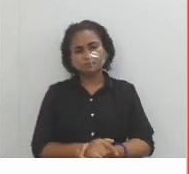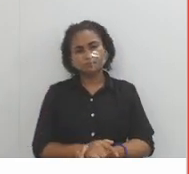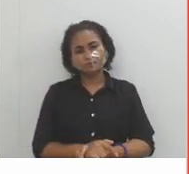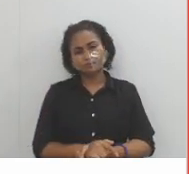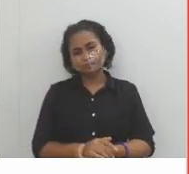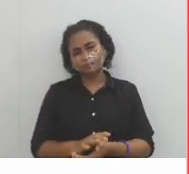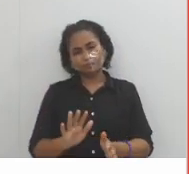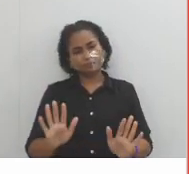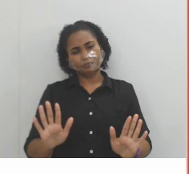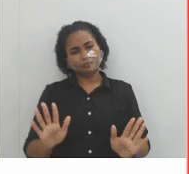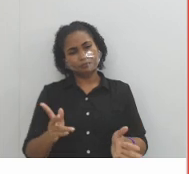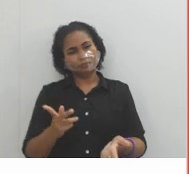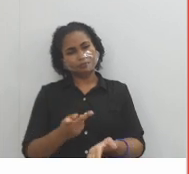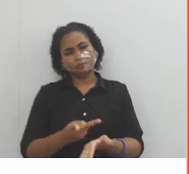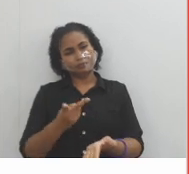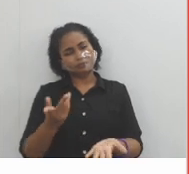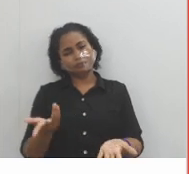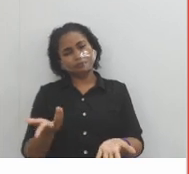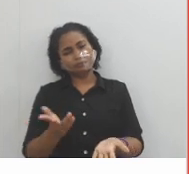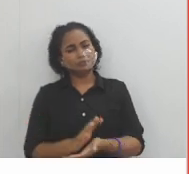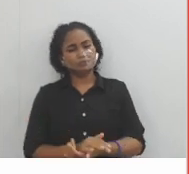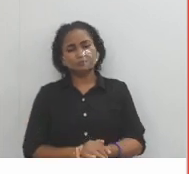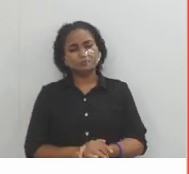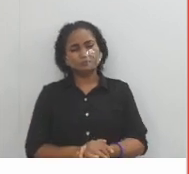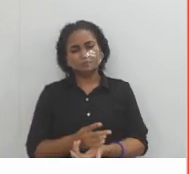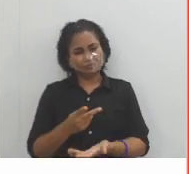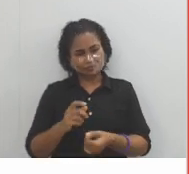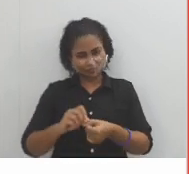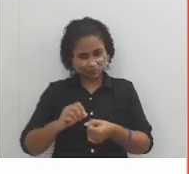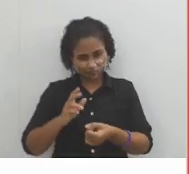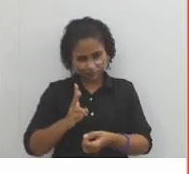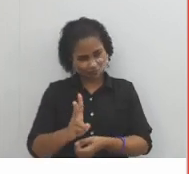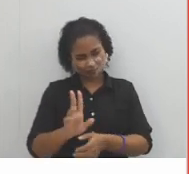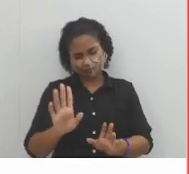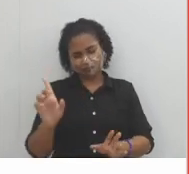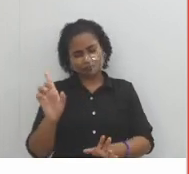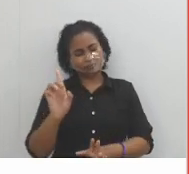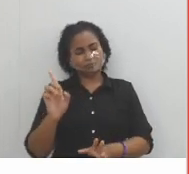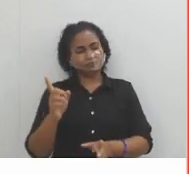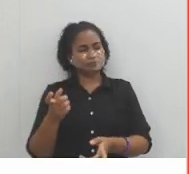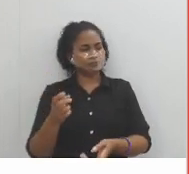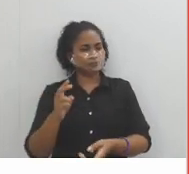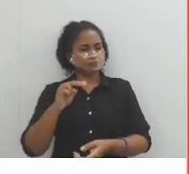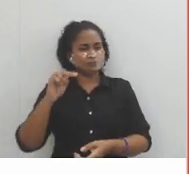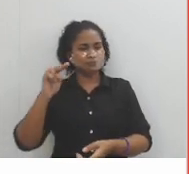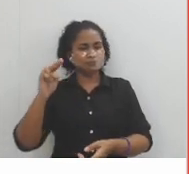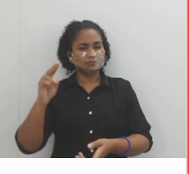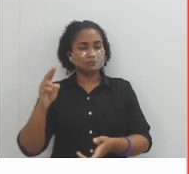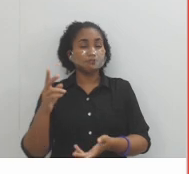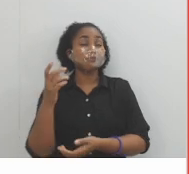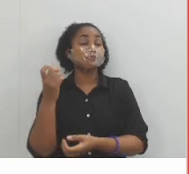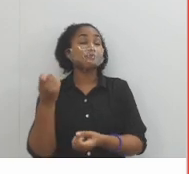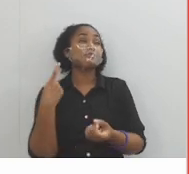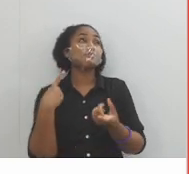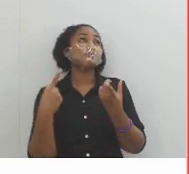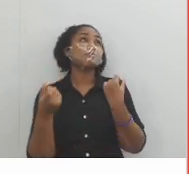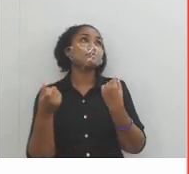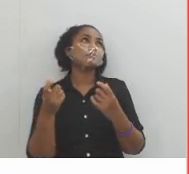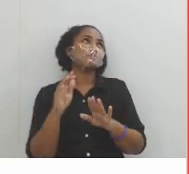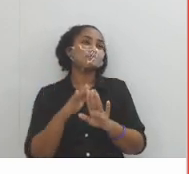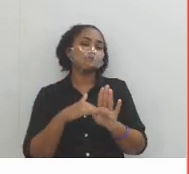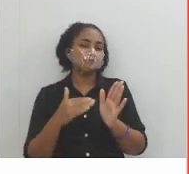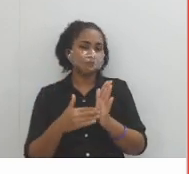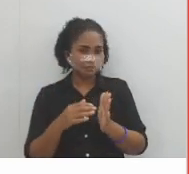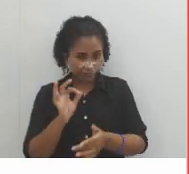que não fazemos nunca, né? Não fazemos, não. Ninguém faz isso, ninguém deixa ninguém no vácuo, respondemos a